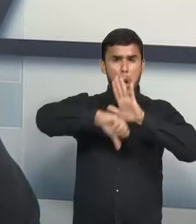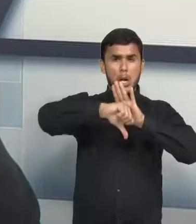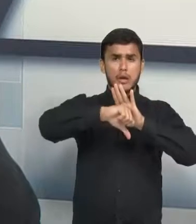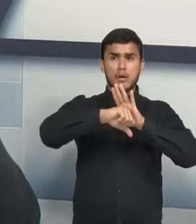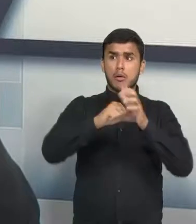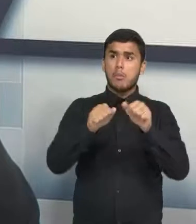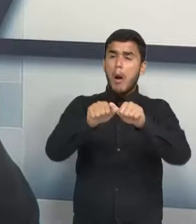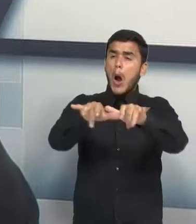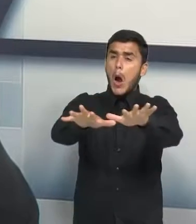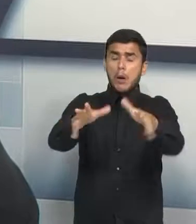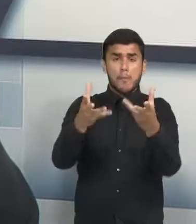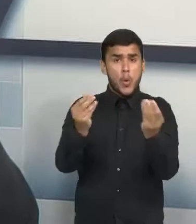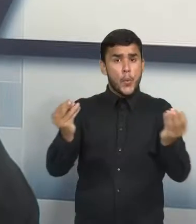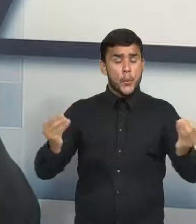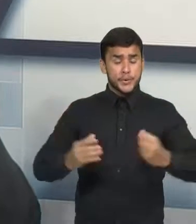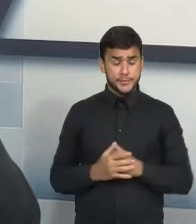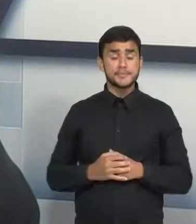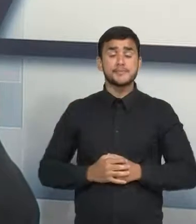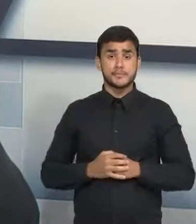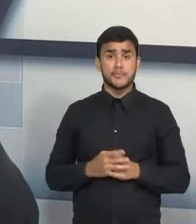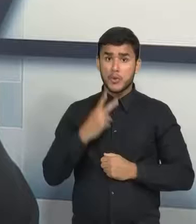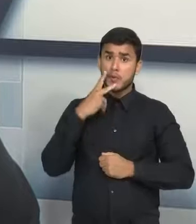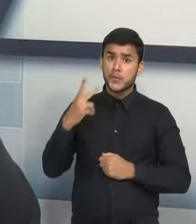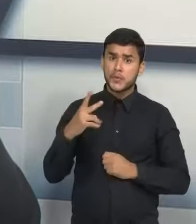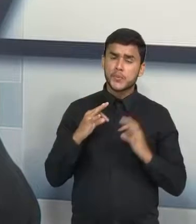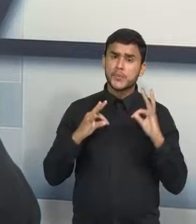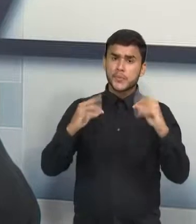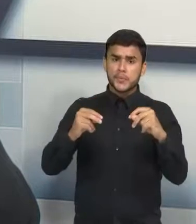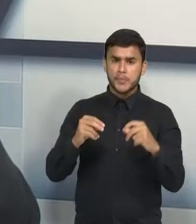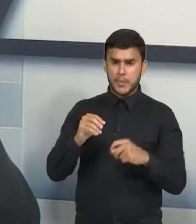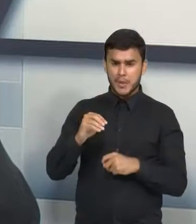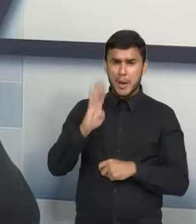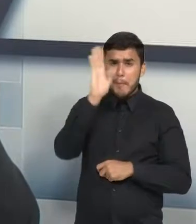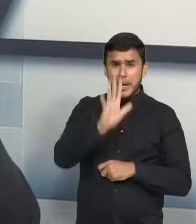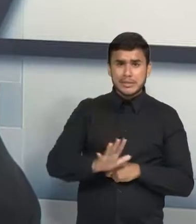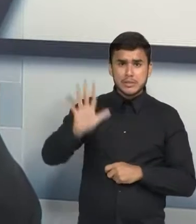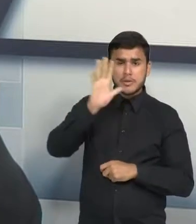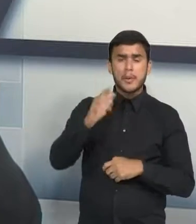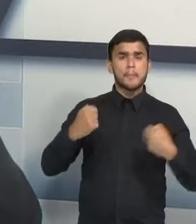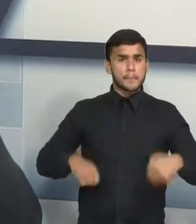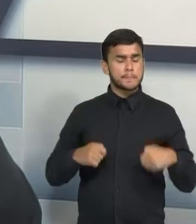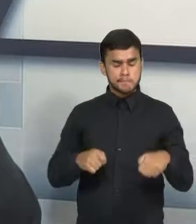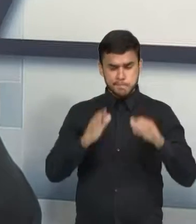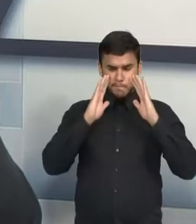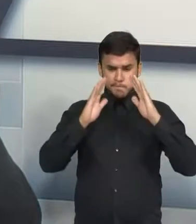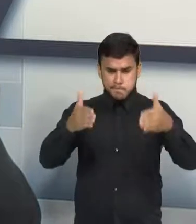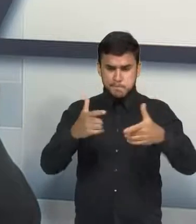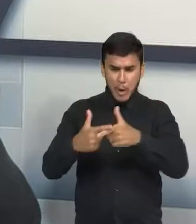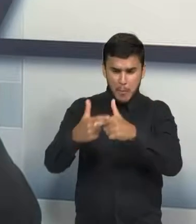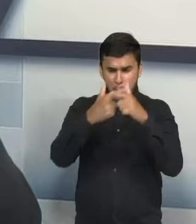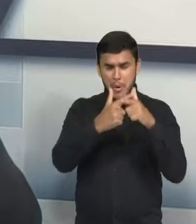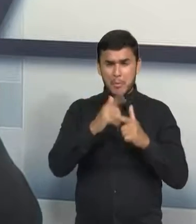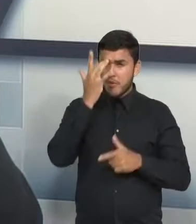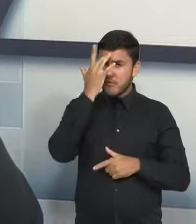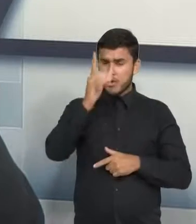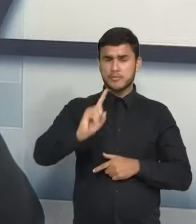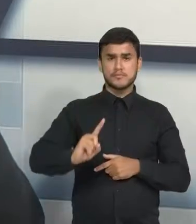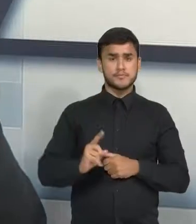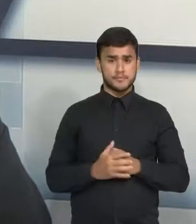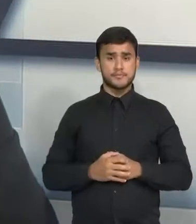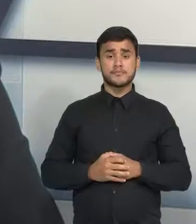não é no espaço da unidade da federação que vamos resolver o problema da grande criminalidade, disse o